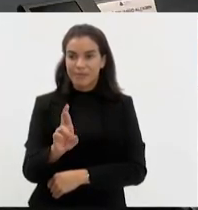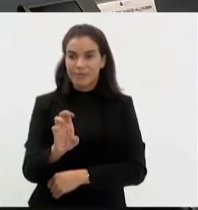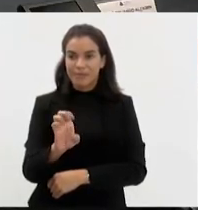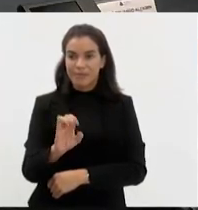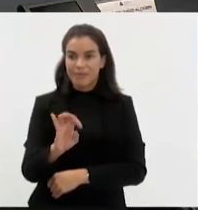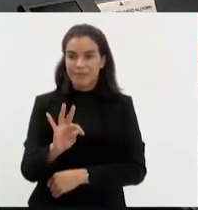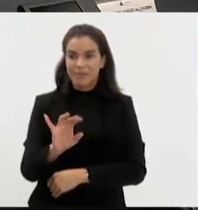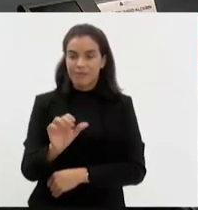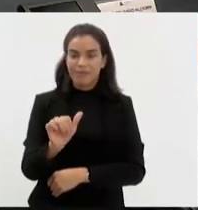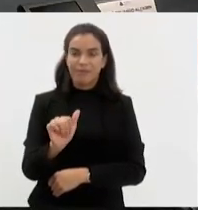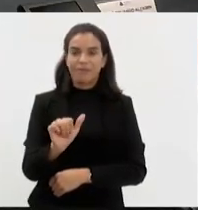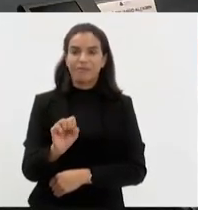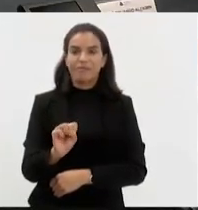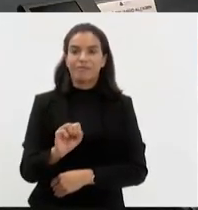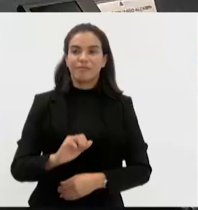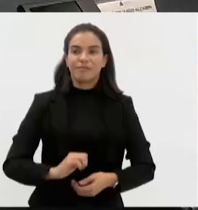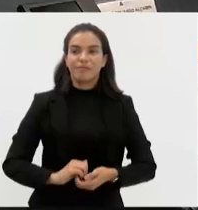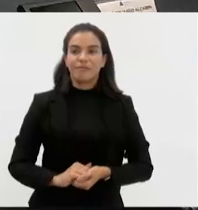Freitas